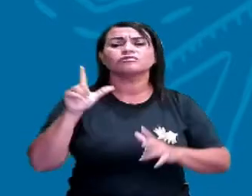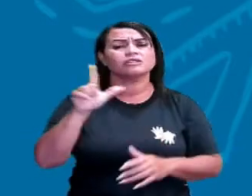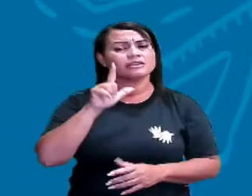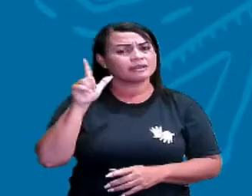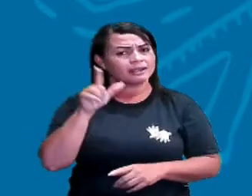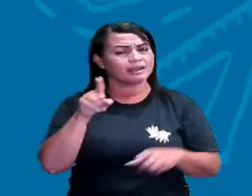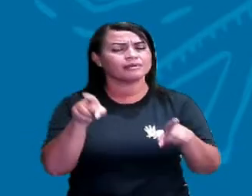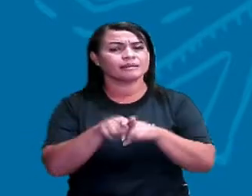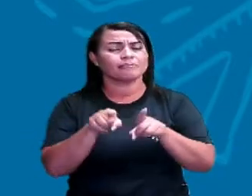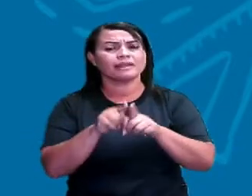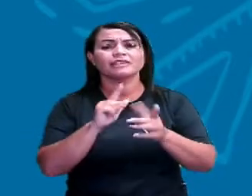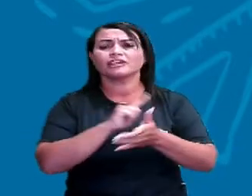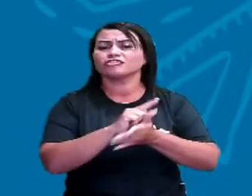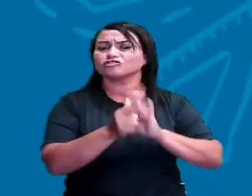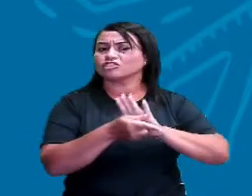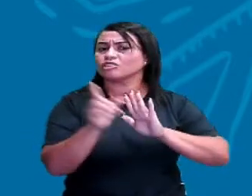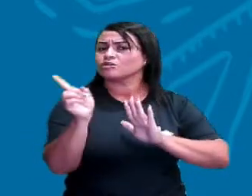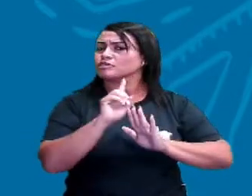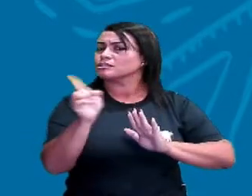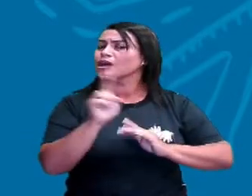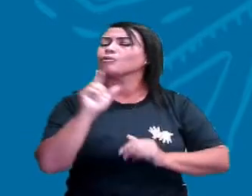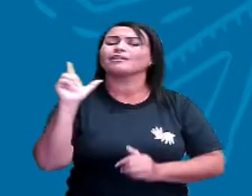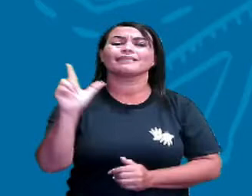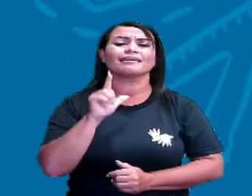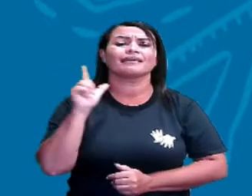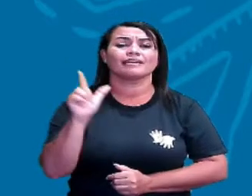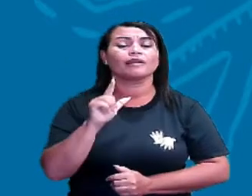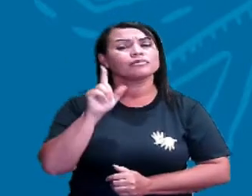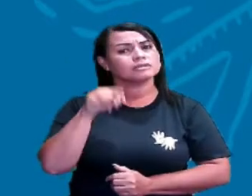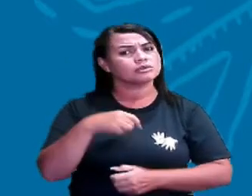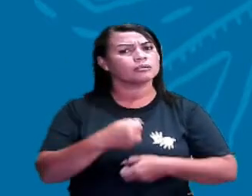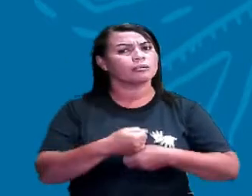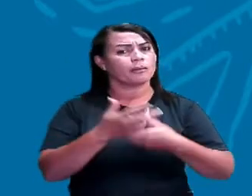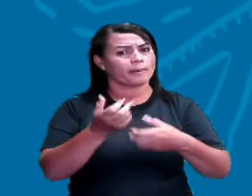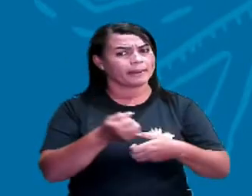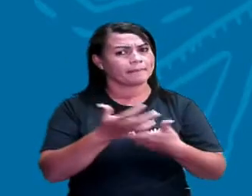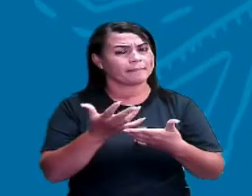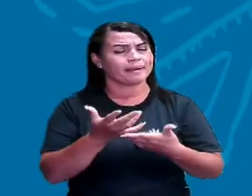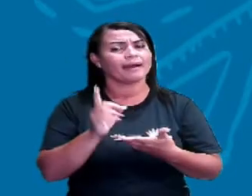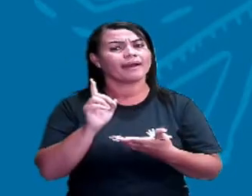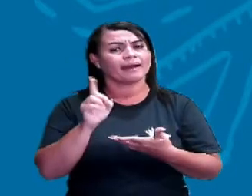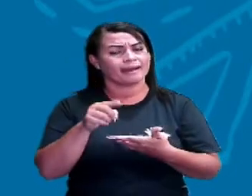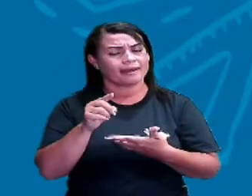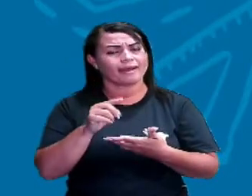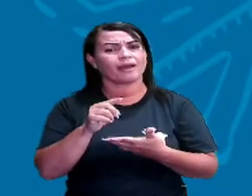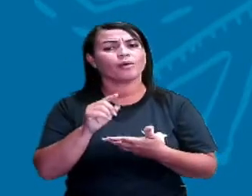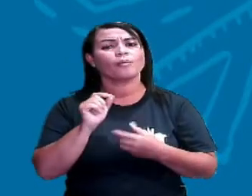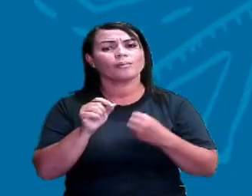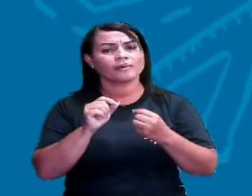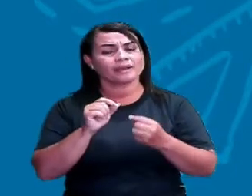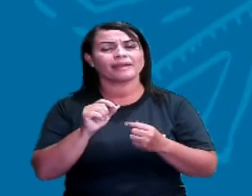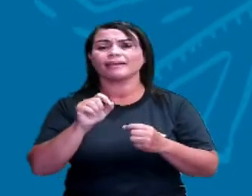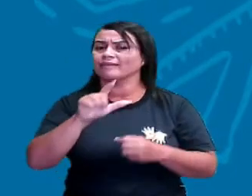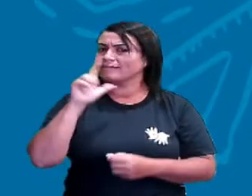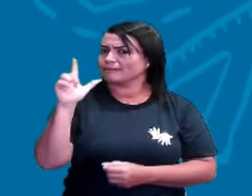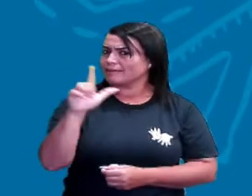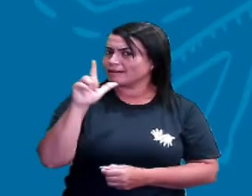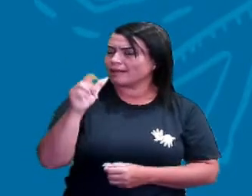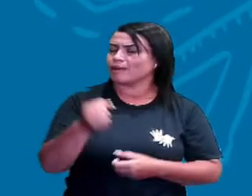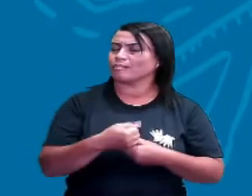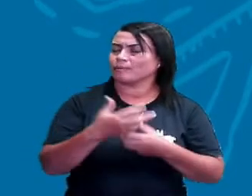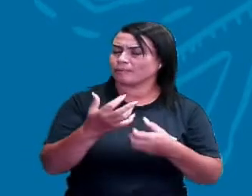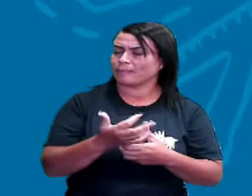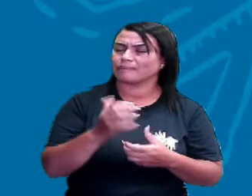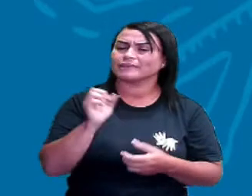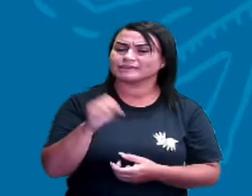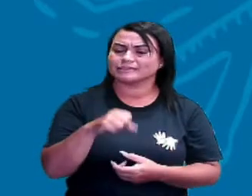e existem gêneros não literários. E o poema faz parte do gênero literário,